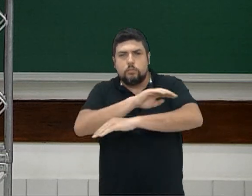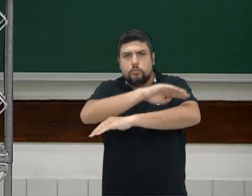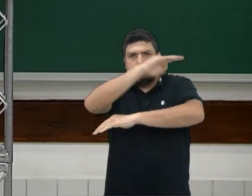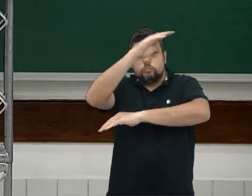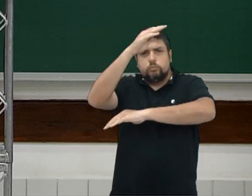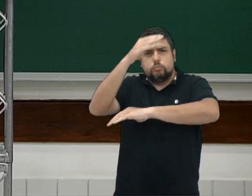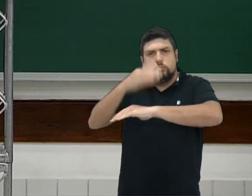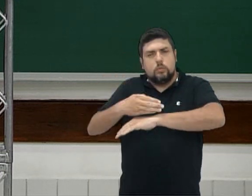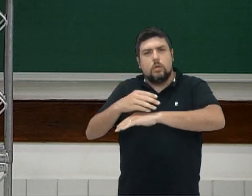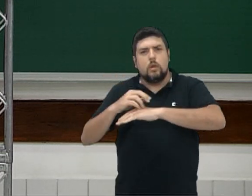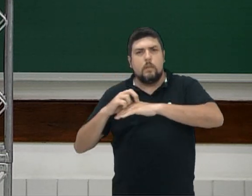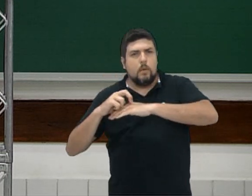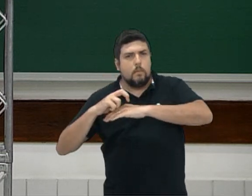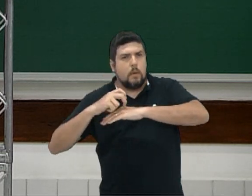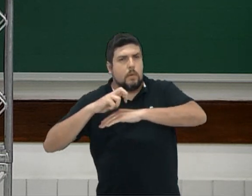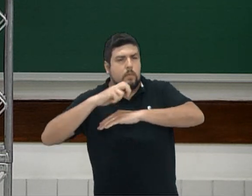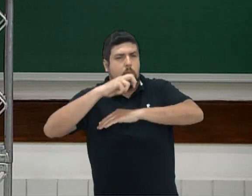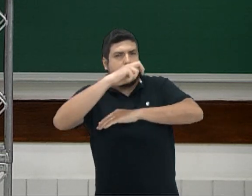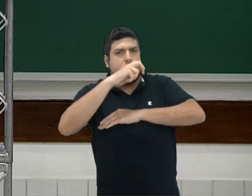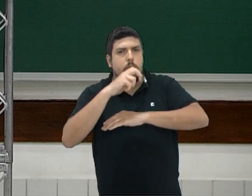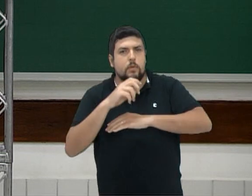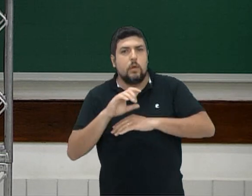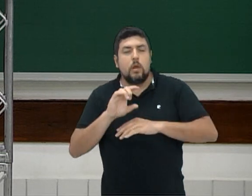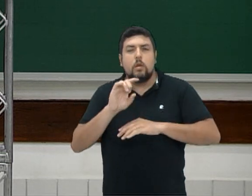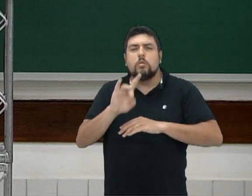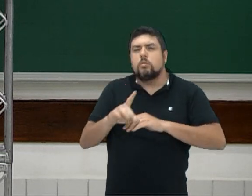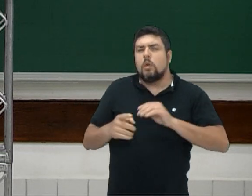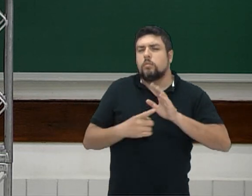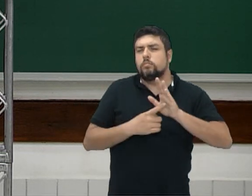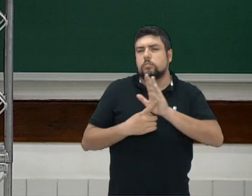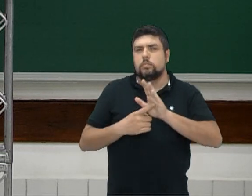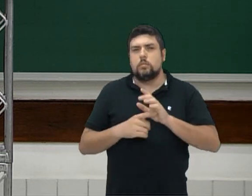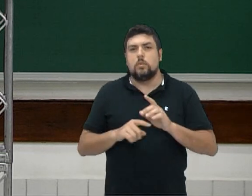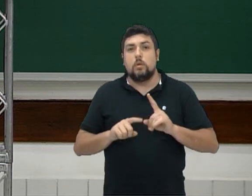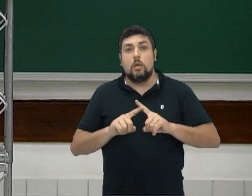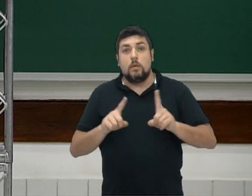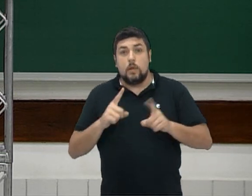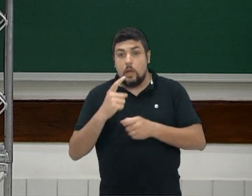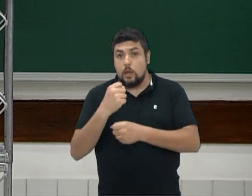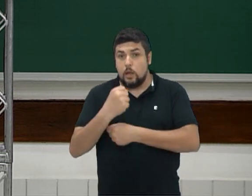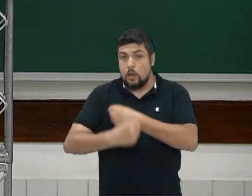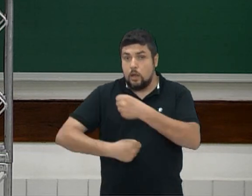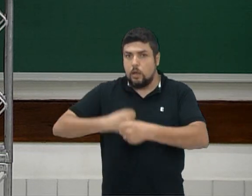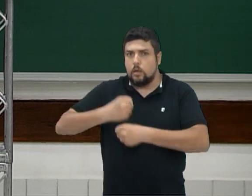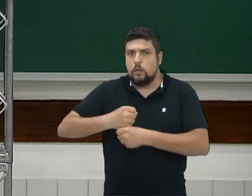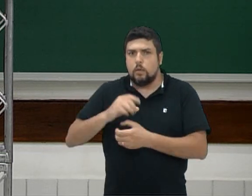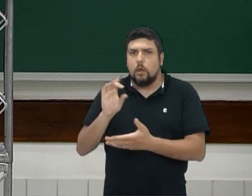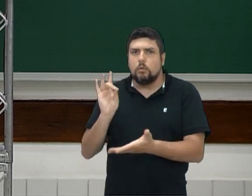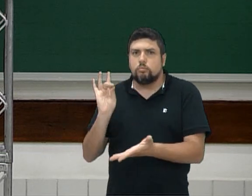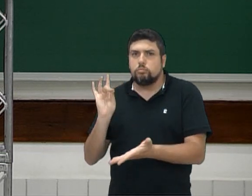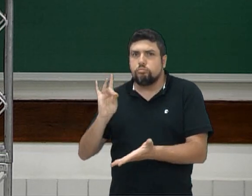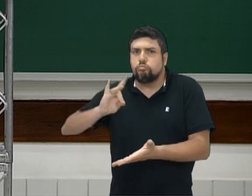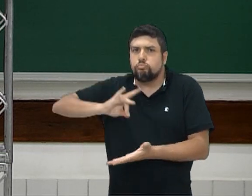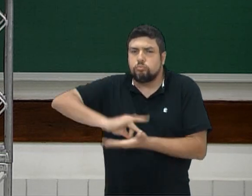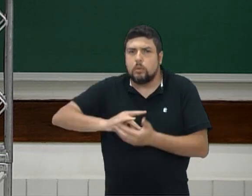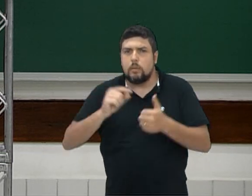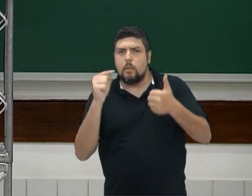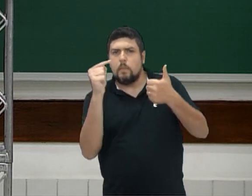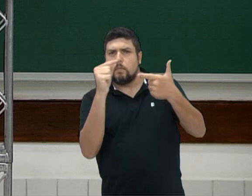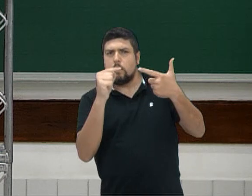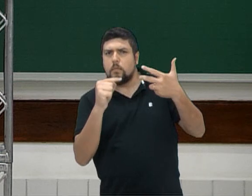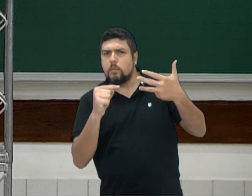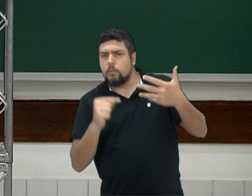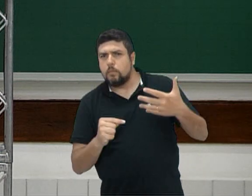demonstração. Mas a partir do ano que vem, ela está inserida ali nos Jogos Olímpicos, já nos Jogos Olímpicos de Tóquio